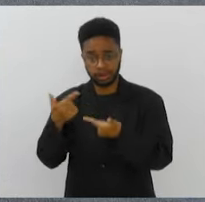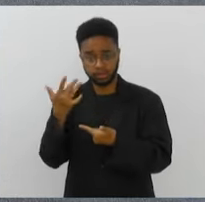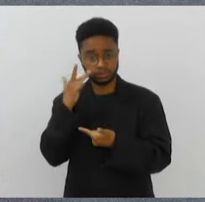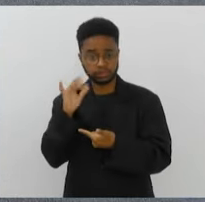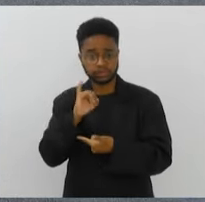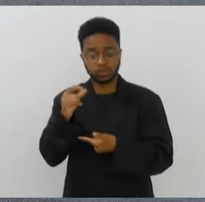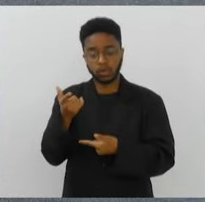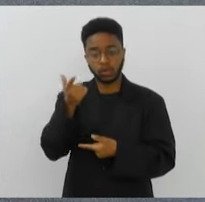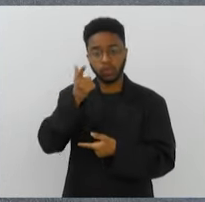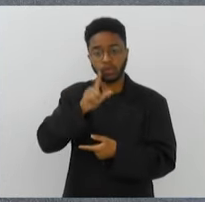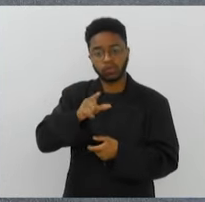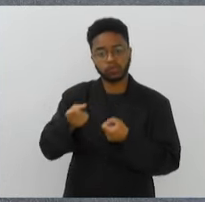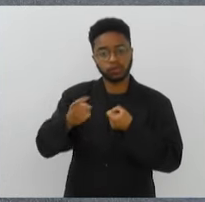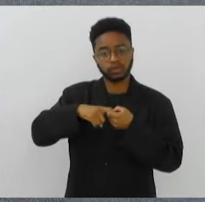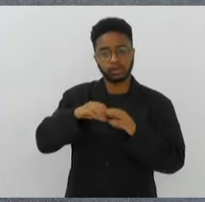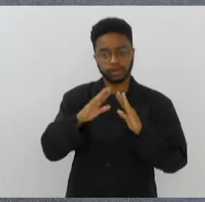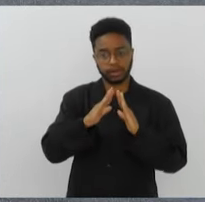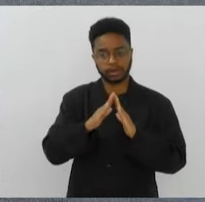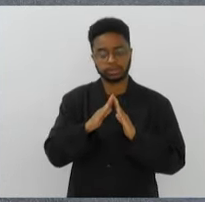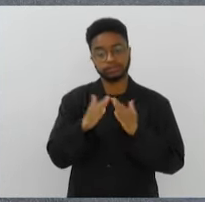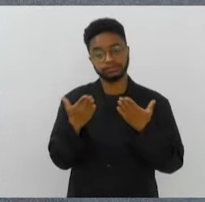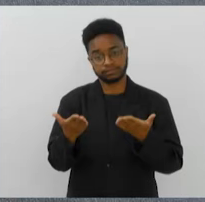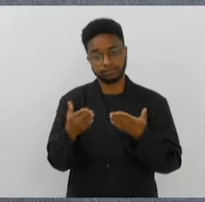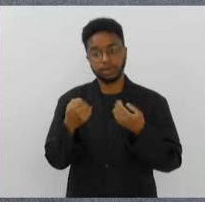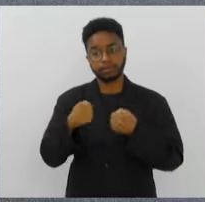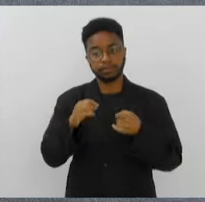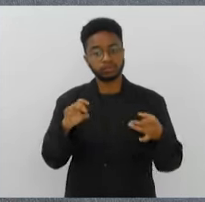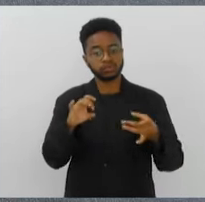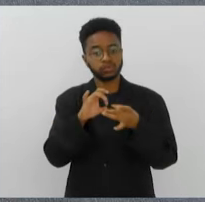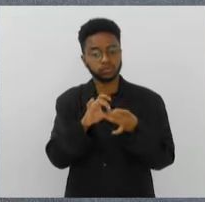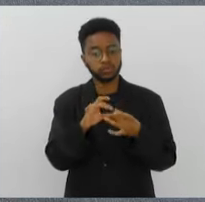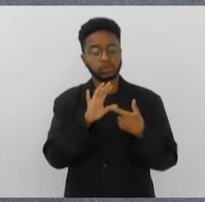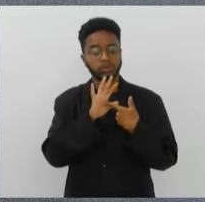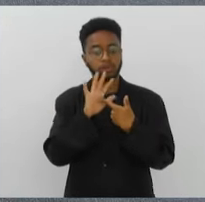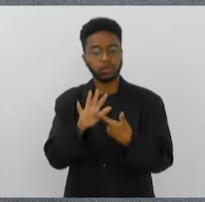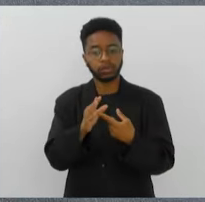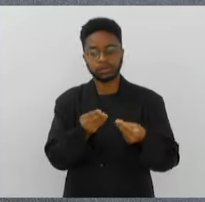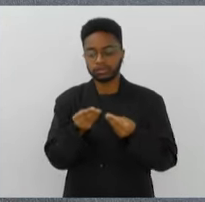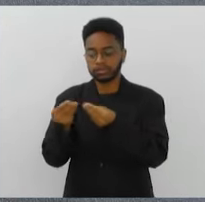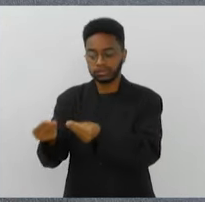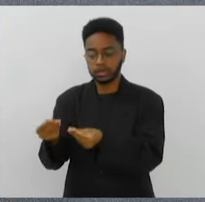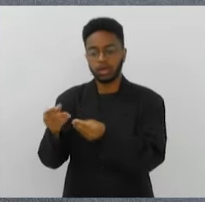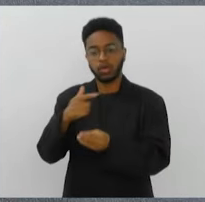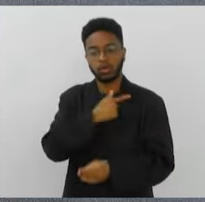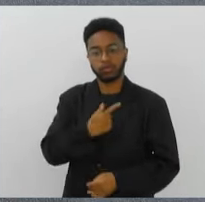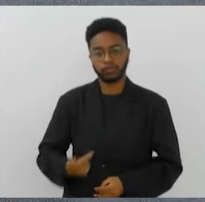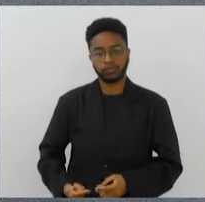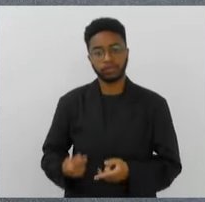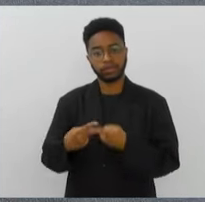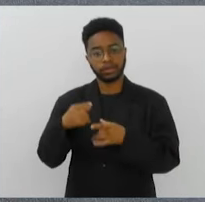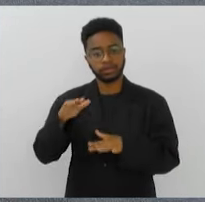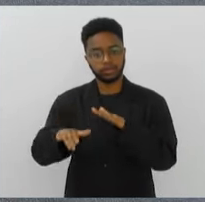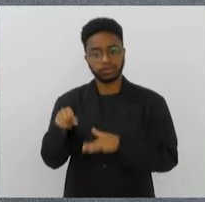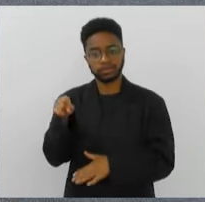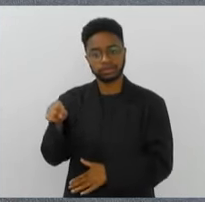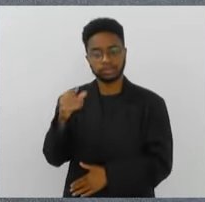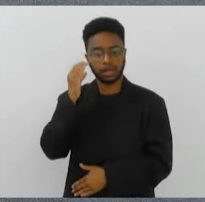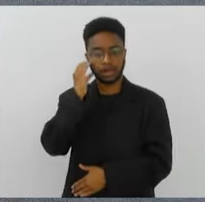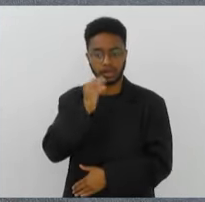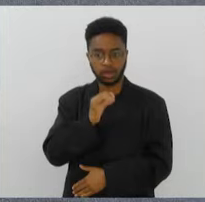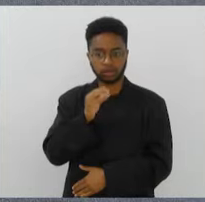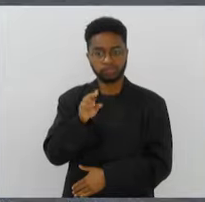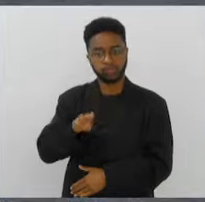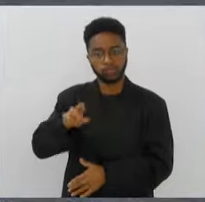para ver a sua família. Se juntar e levar isso para o governador, que de repente o nosso governador Cláudio Castro, ele está andando